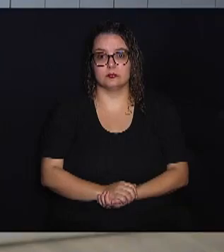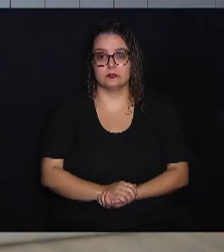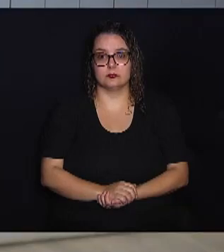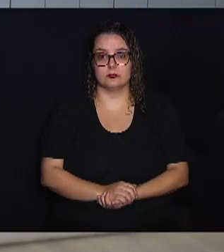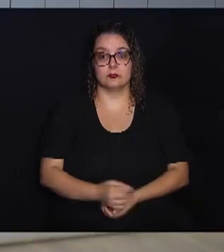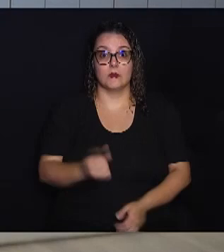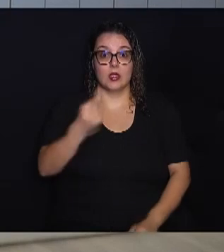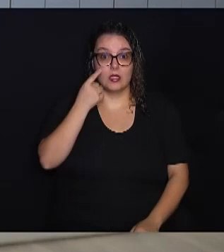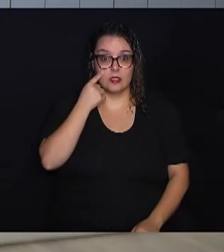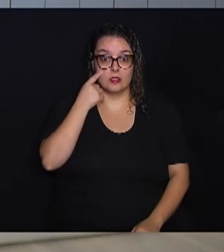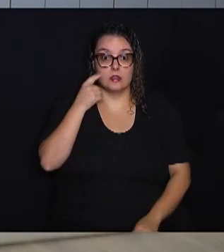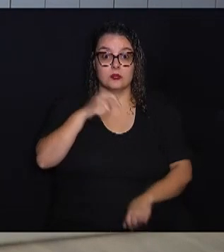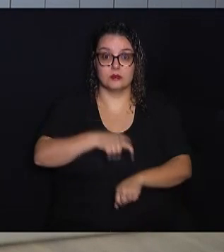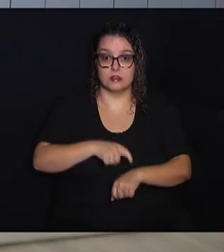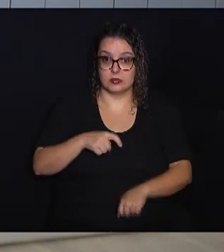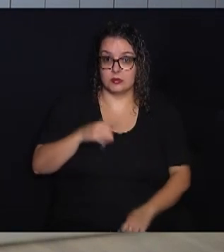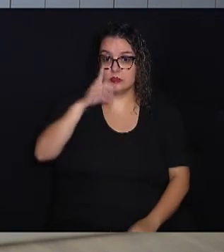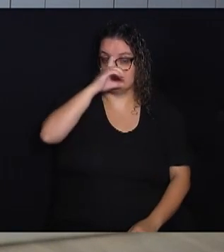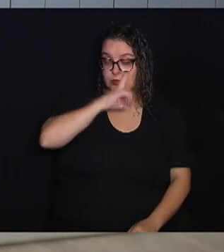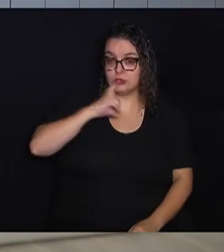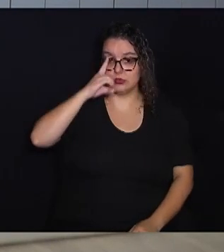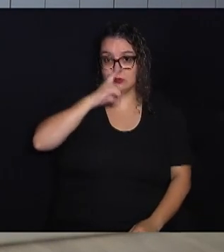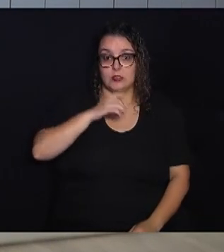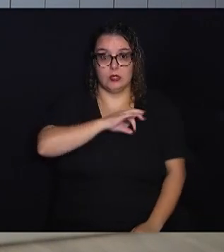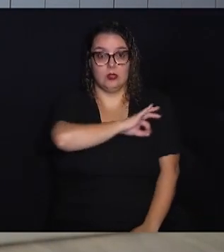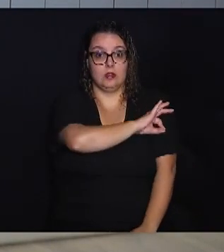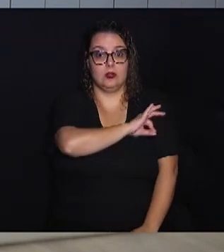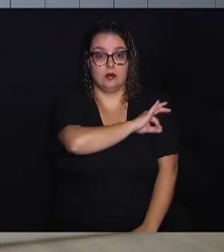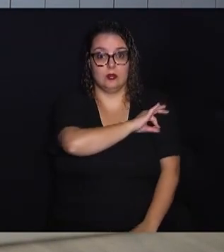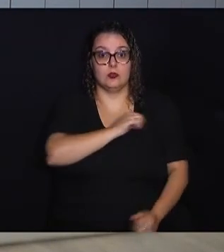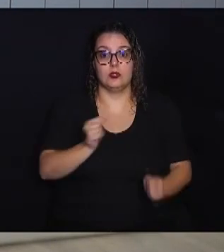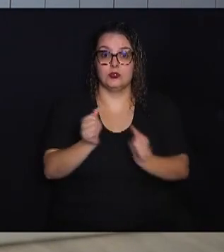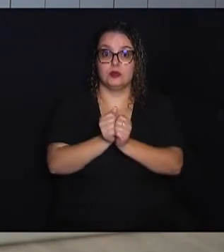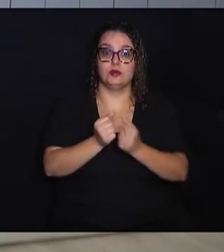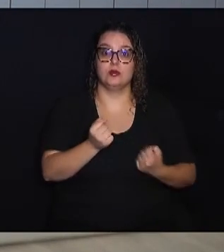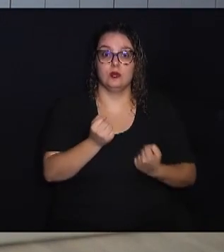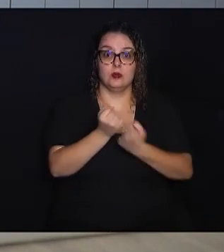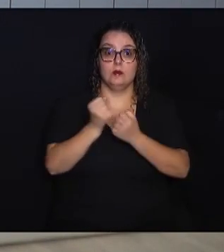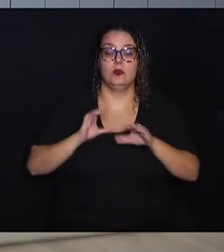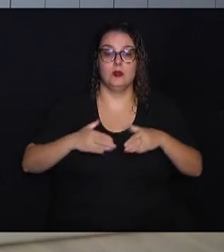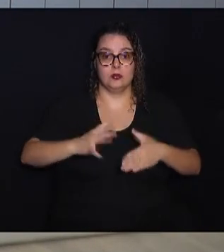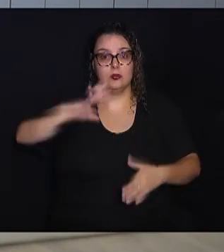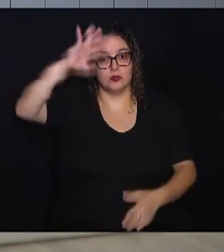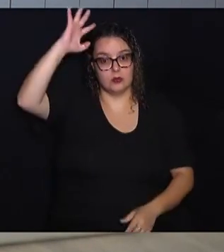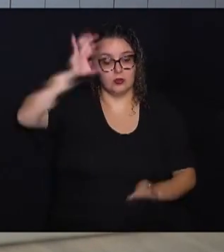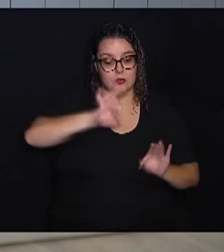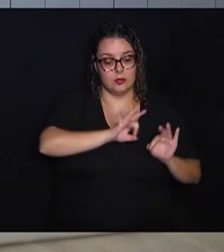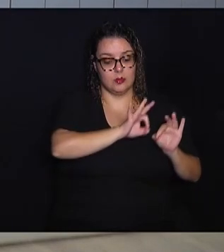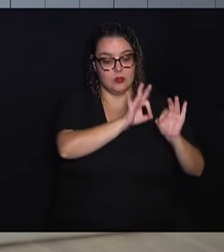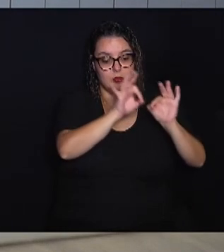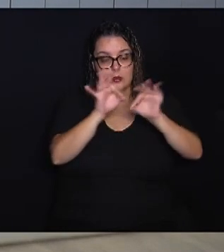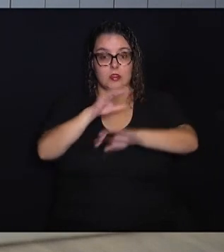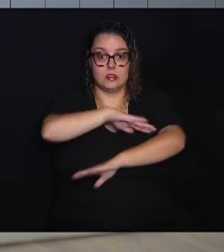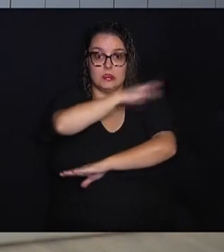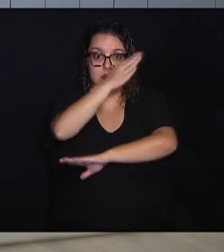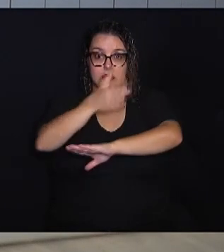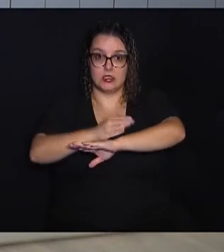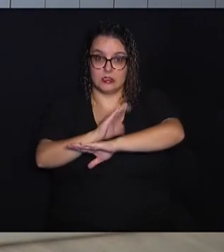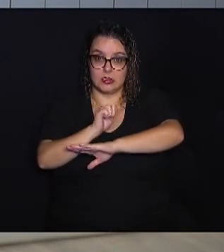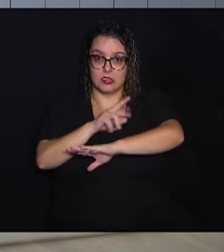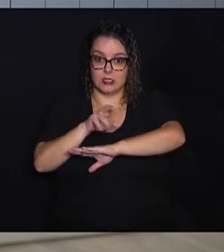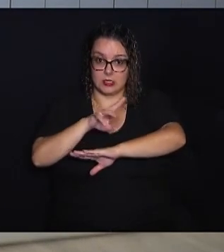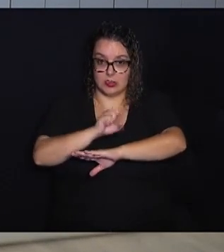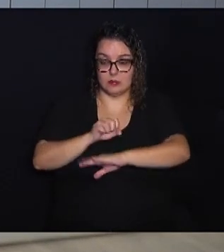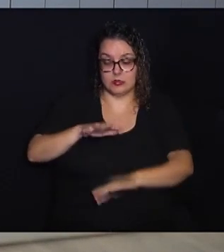Olha só, e neste domingo a Prefeitura, com apoio do Corpo de Bombeiros, monitorou a área da Serra das Cabras, ali no distrito de